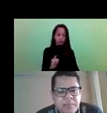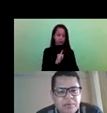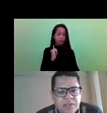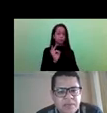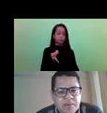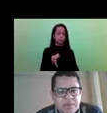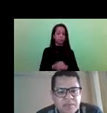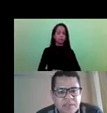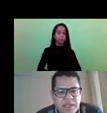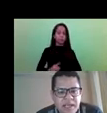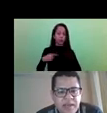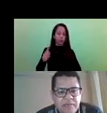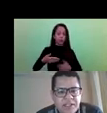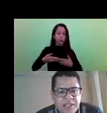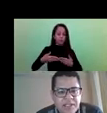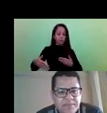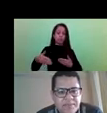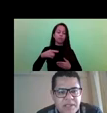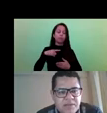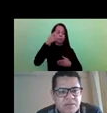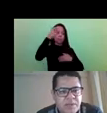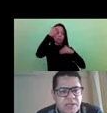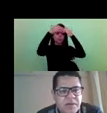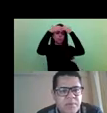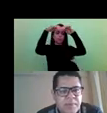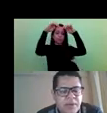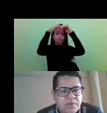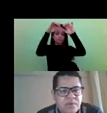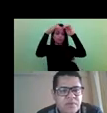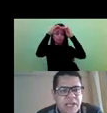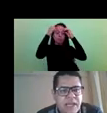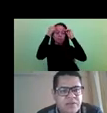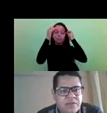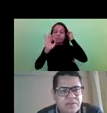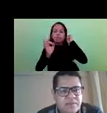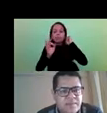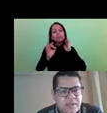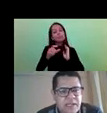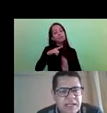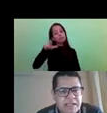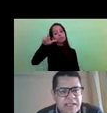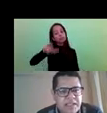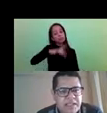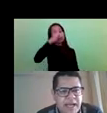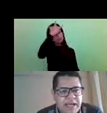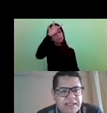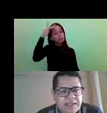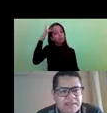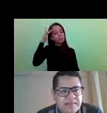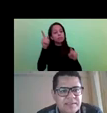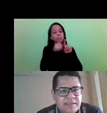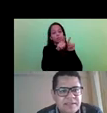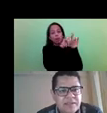daqui a pouco nós vamos refletir sobre o papel dos sujeitos e das